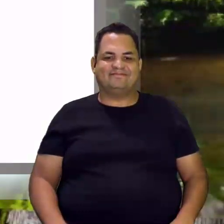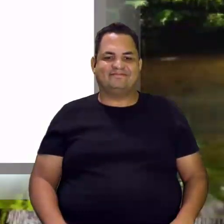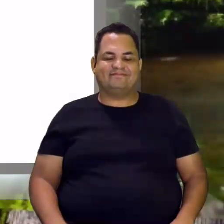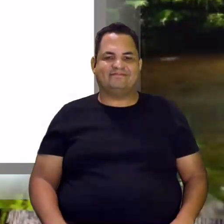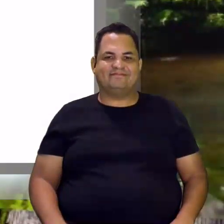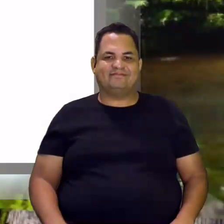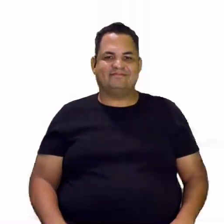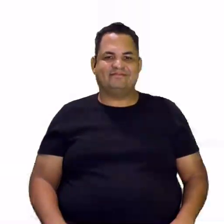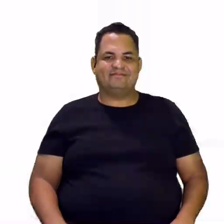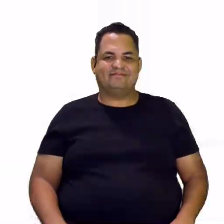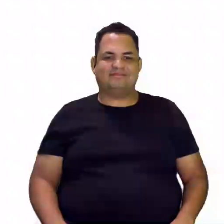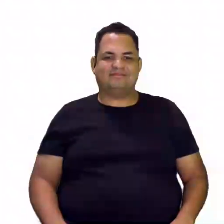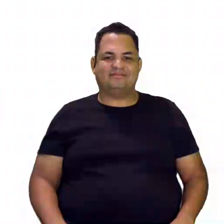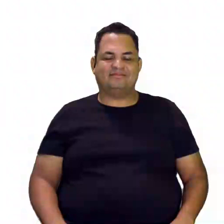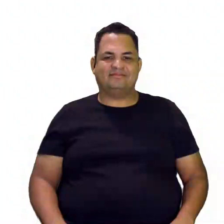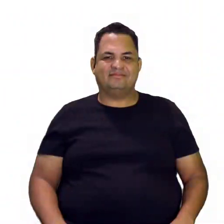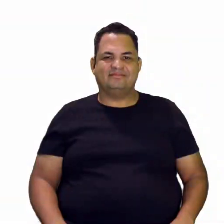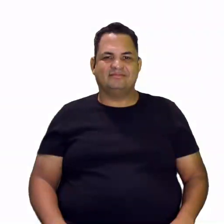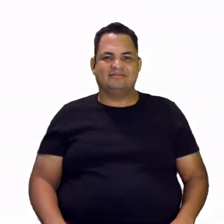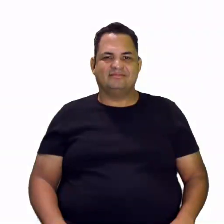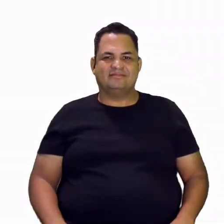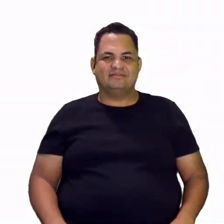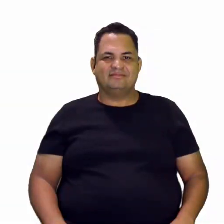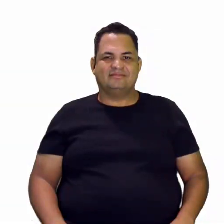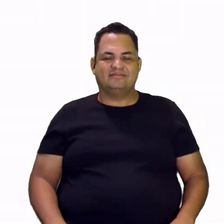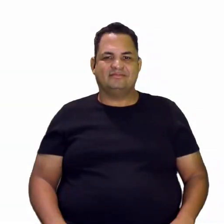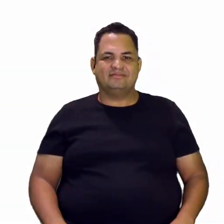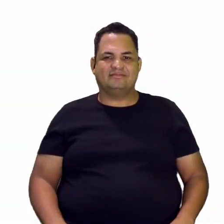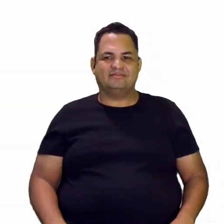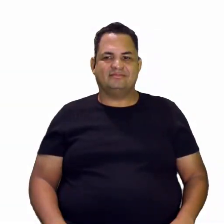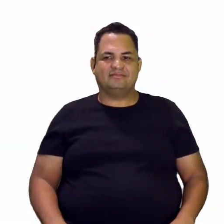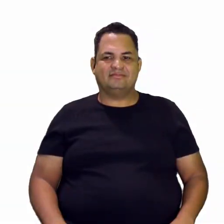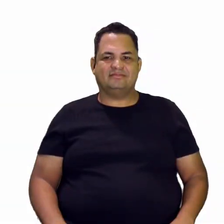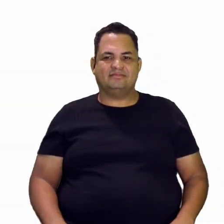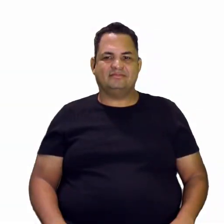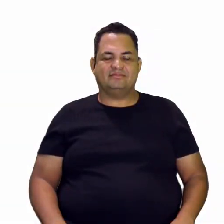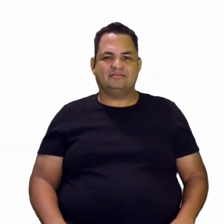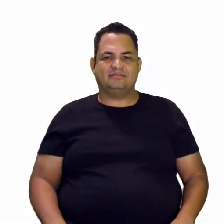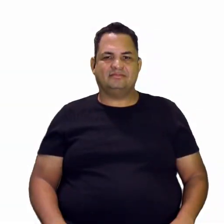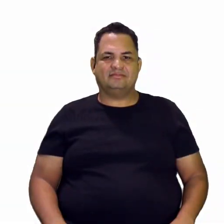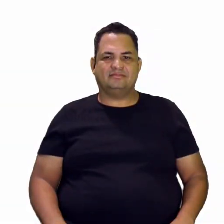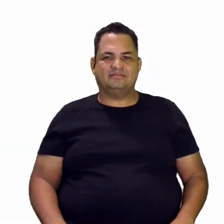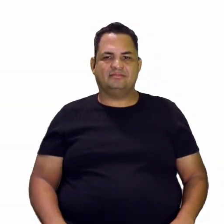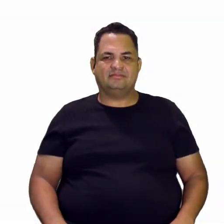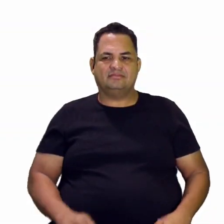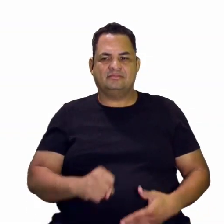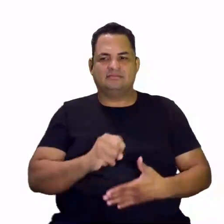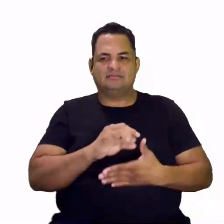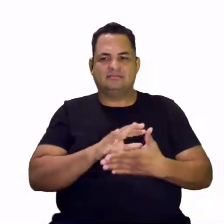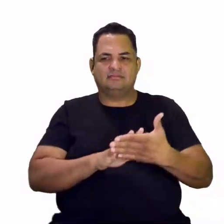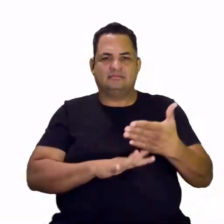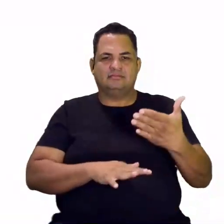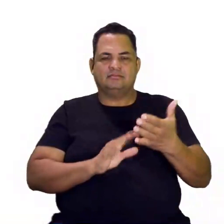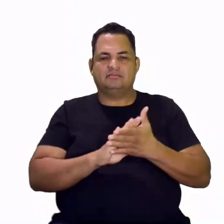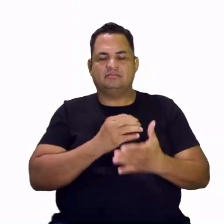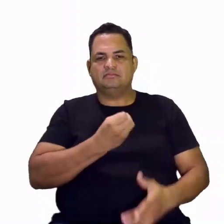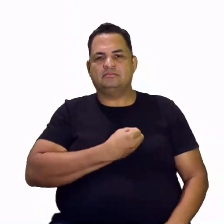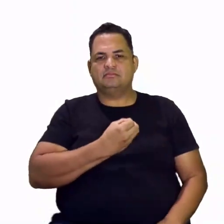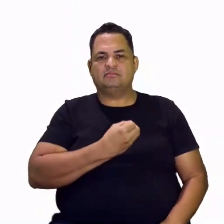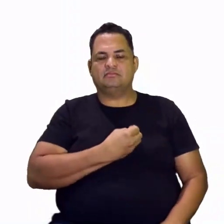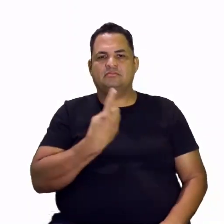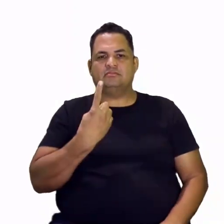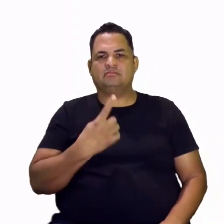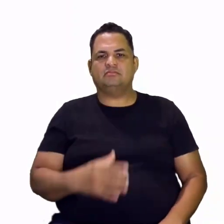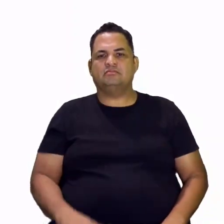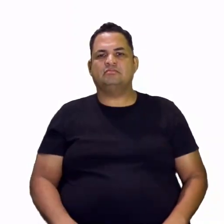Essa professora fica pulando no meio da aula, meu Deus. Vamos! A nossa atividade, questão de número 1,